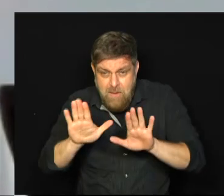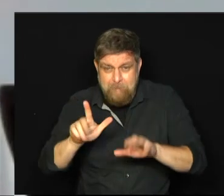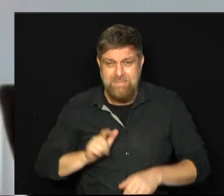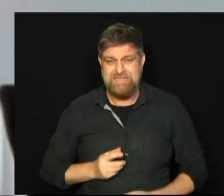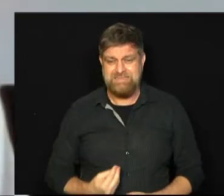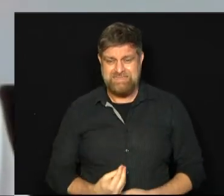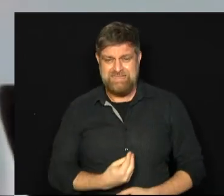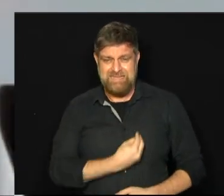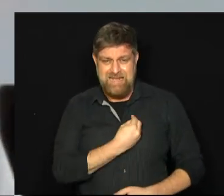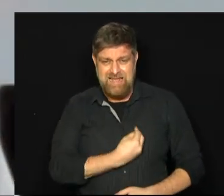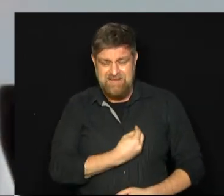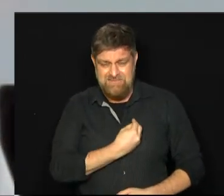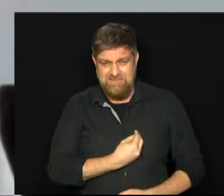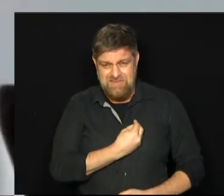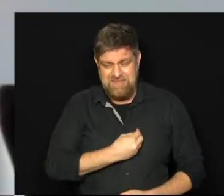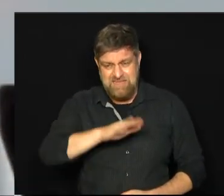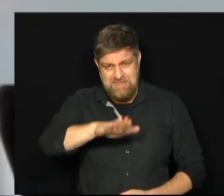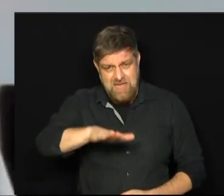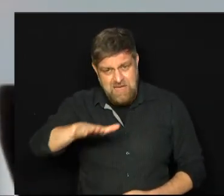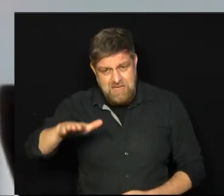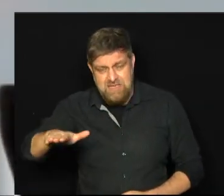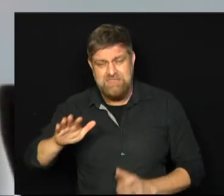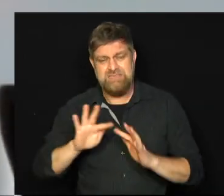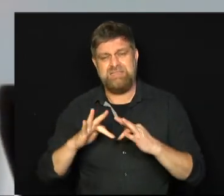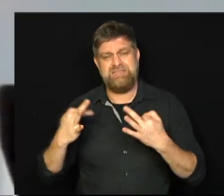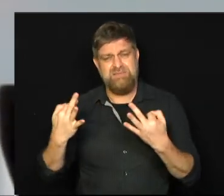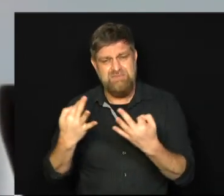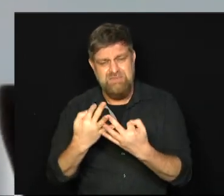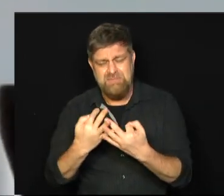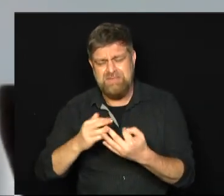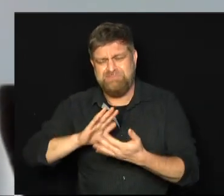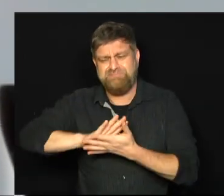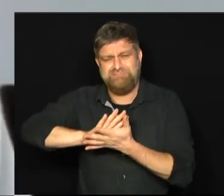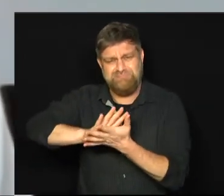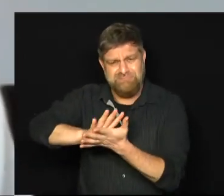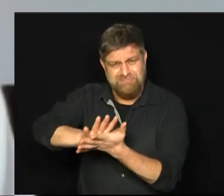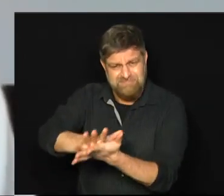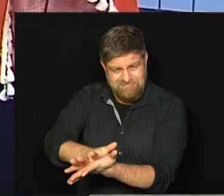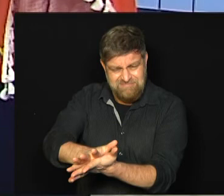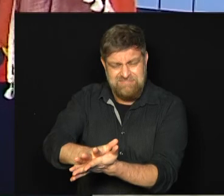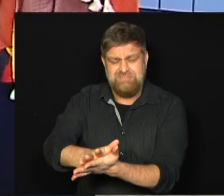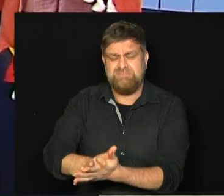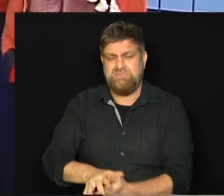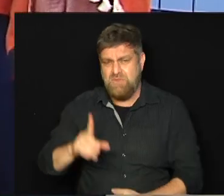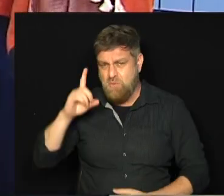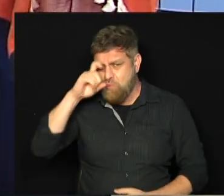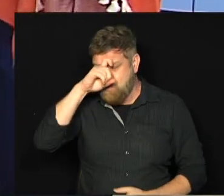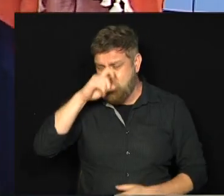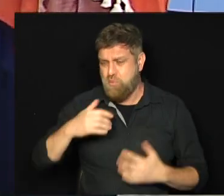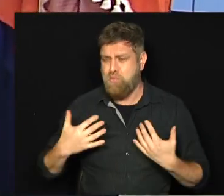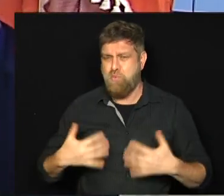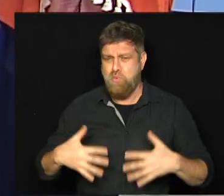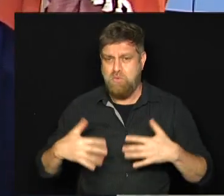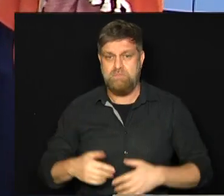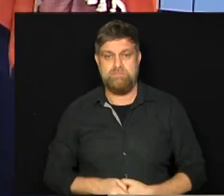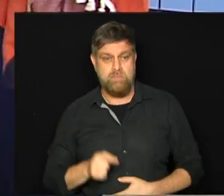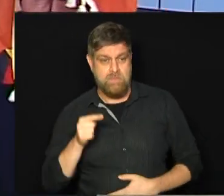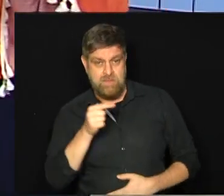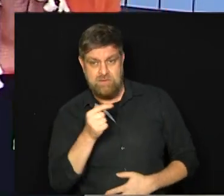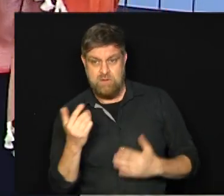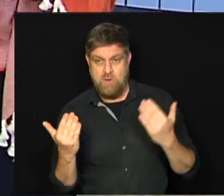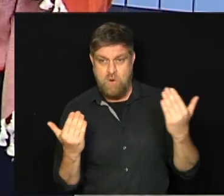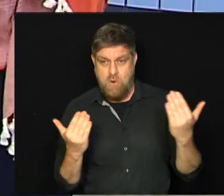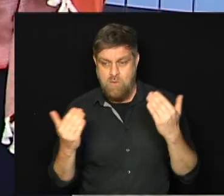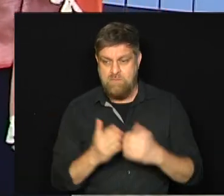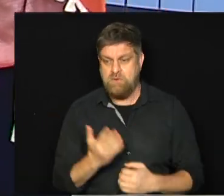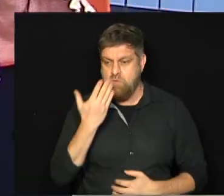impacta muito, não só na vida da criança, como da sua família. Agora, a senhora até comparou, né, a incidência do